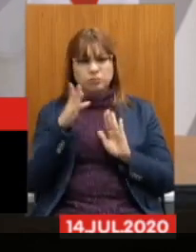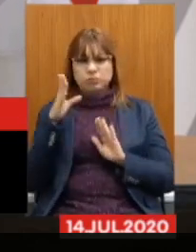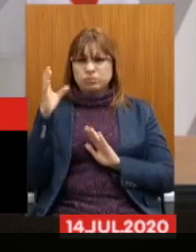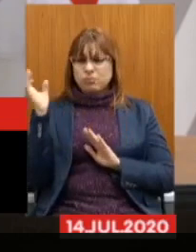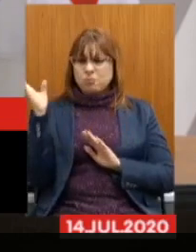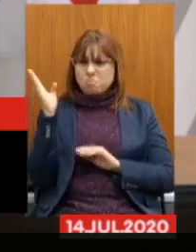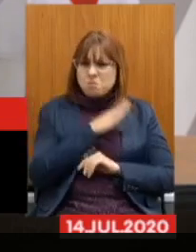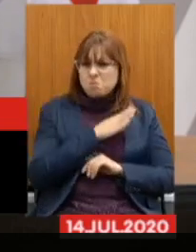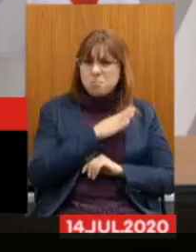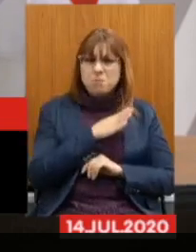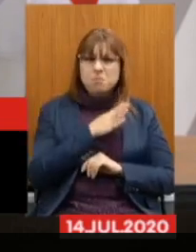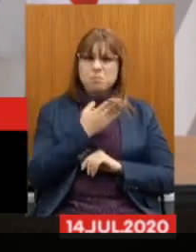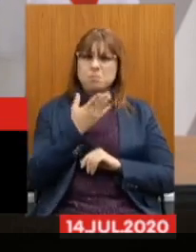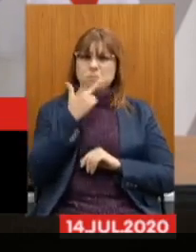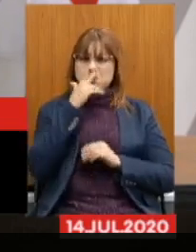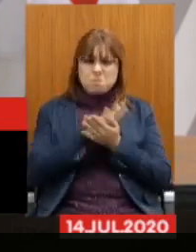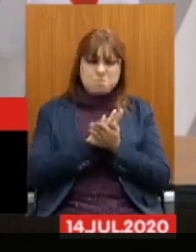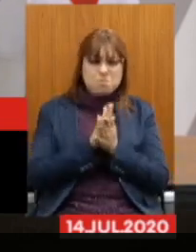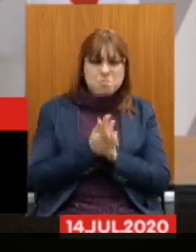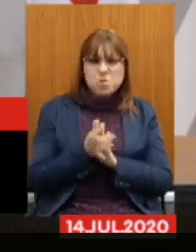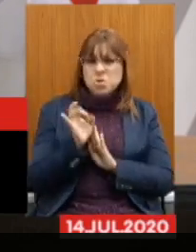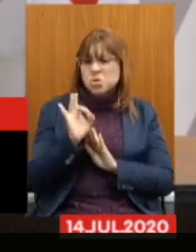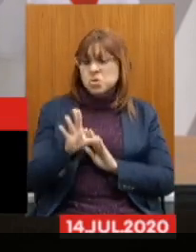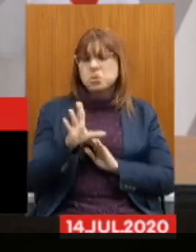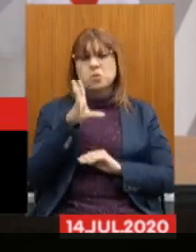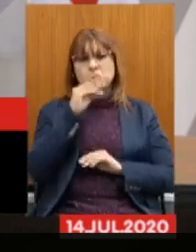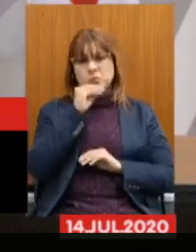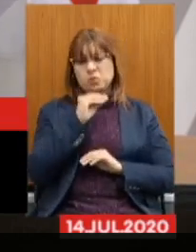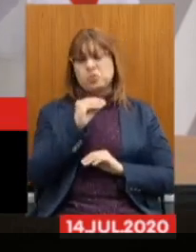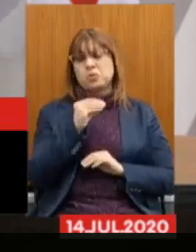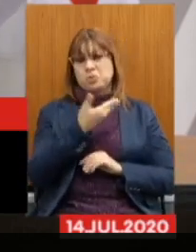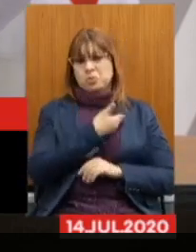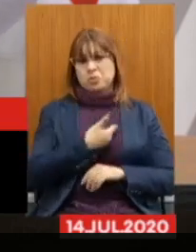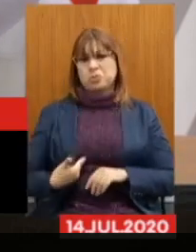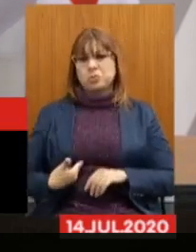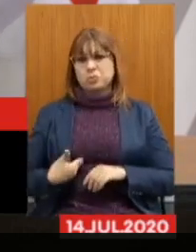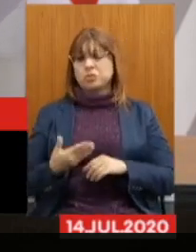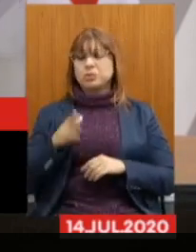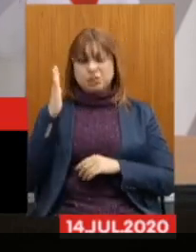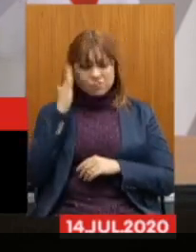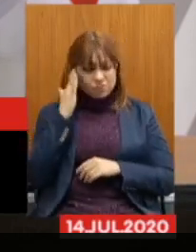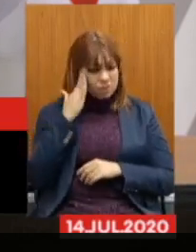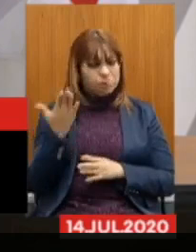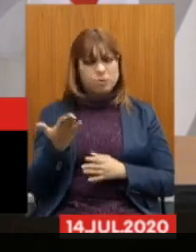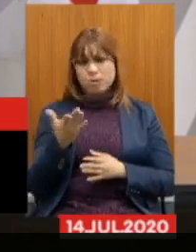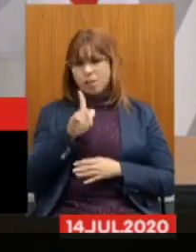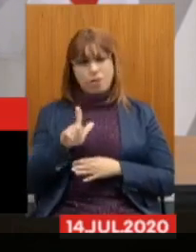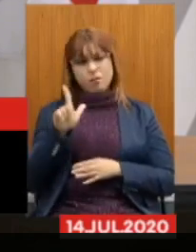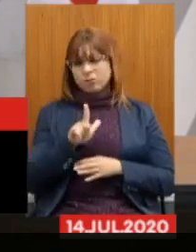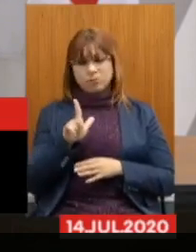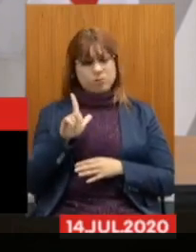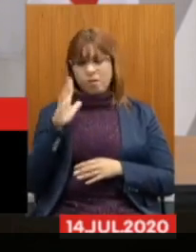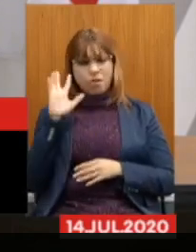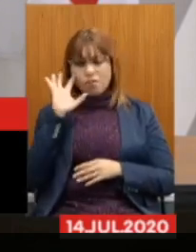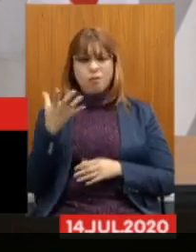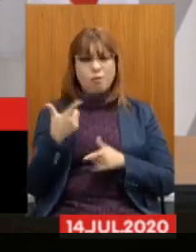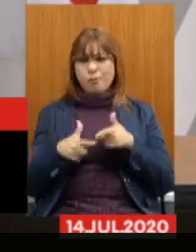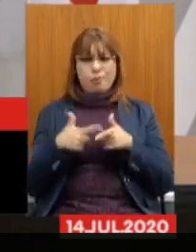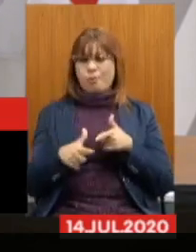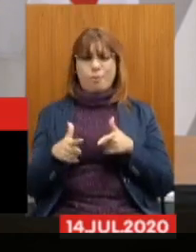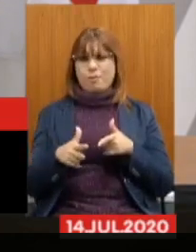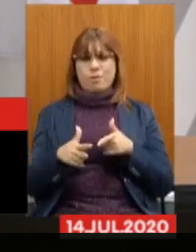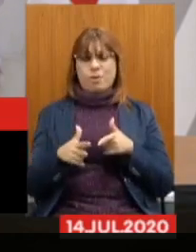público exclusivamente, que é inoportuno e que, sabemos, não será a solução para os problemas imediatos e que penaliza os